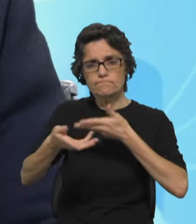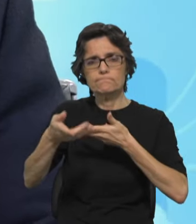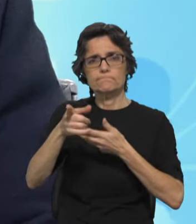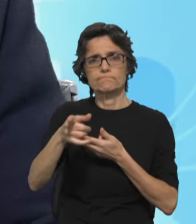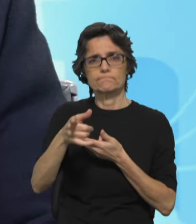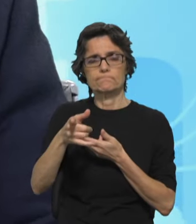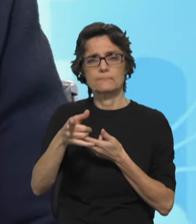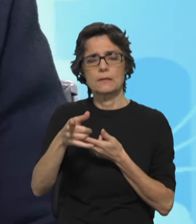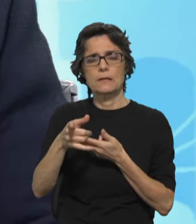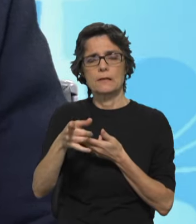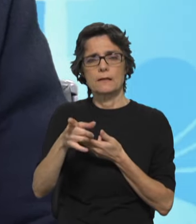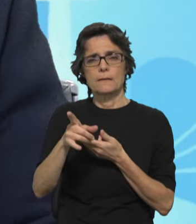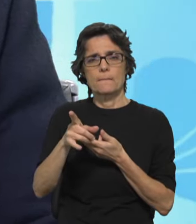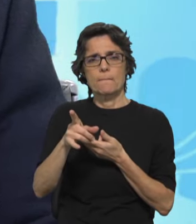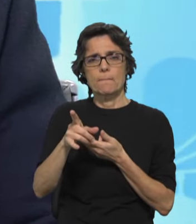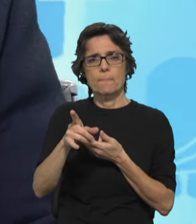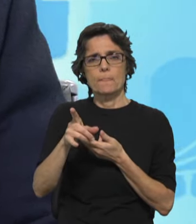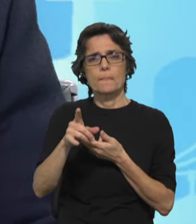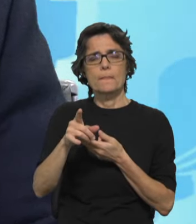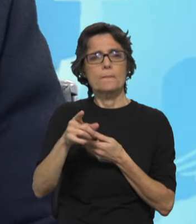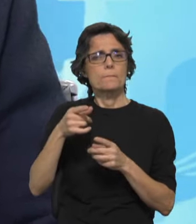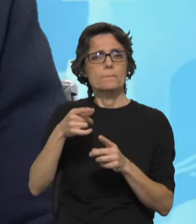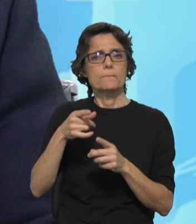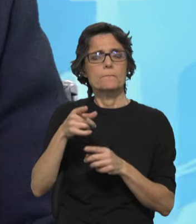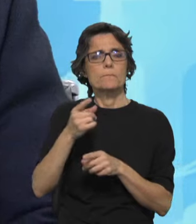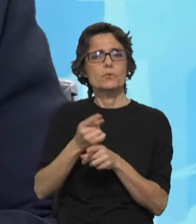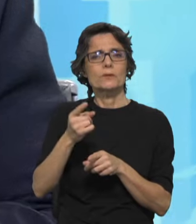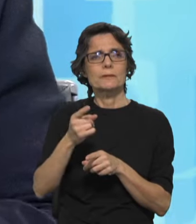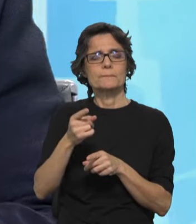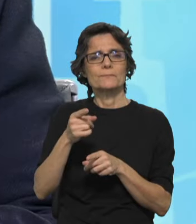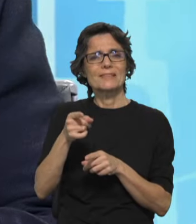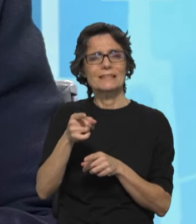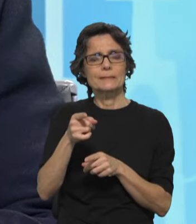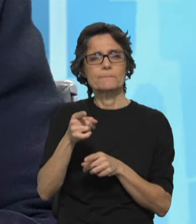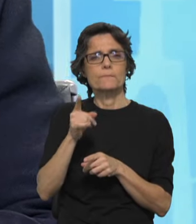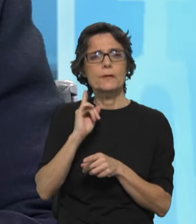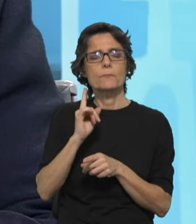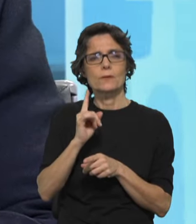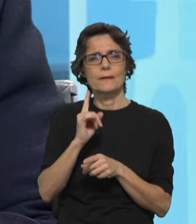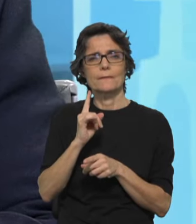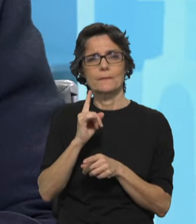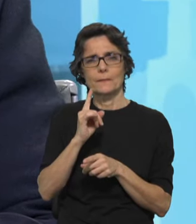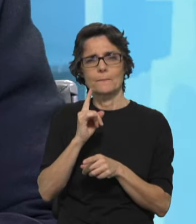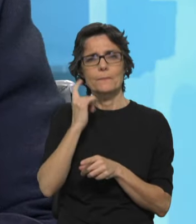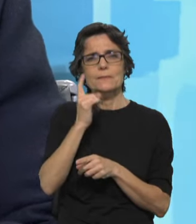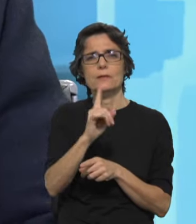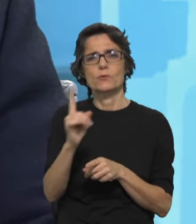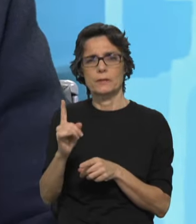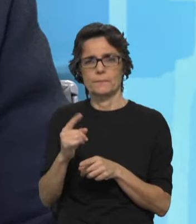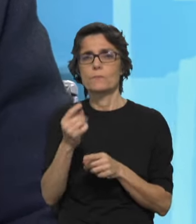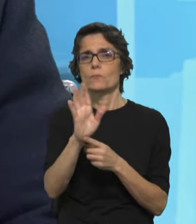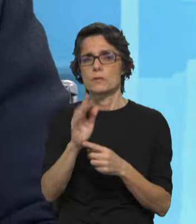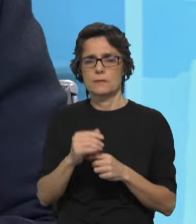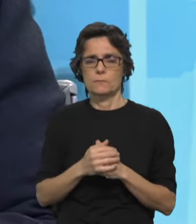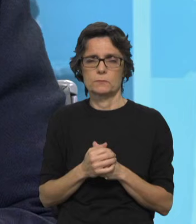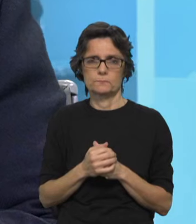nesta lógica, porque, efetivamente, o risco... E há várias questões que aqui se colocam,